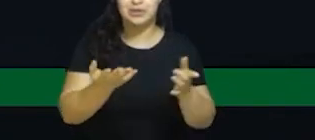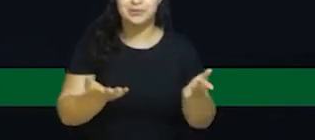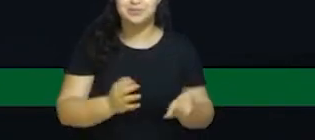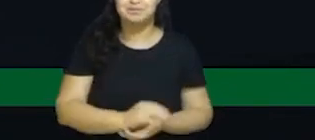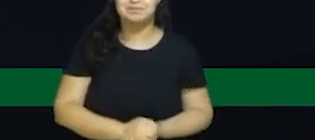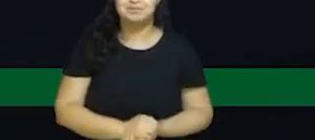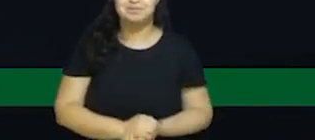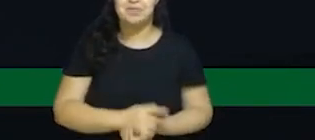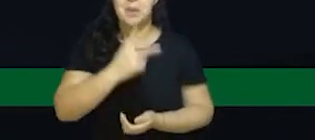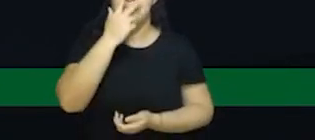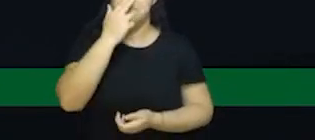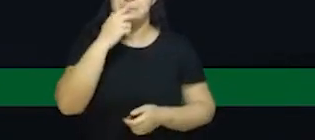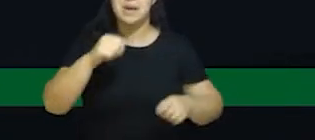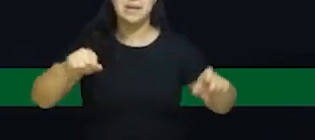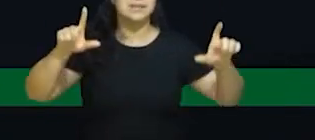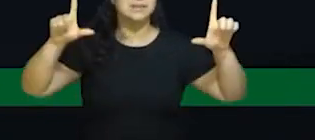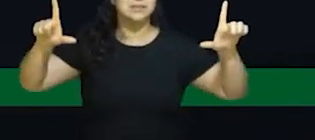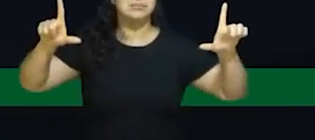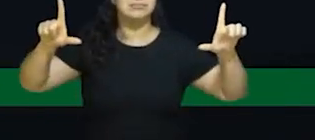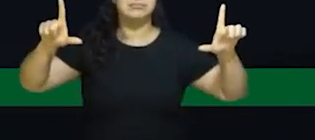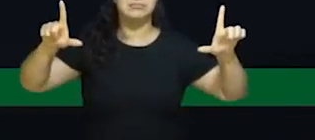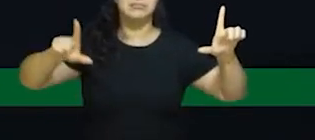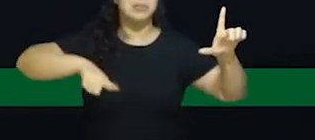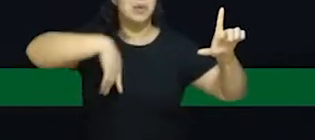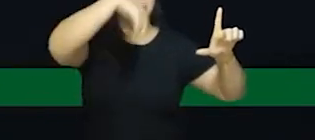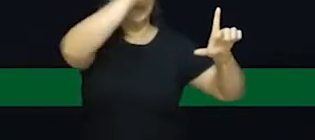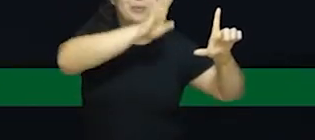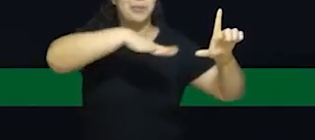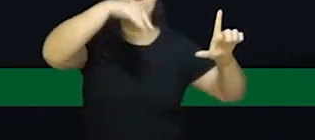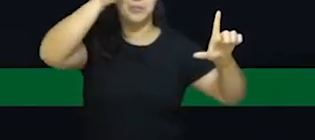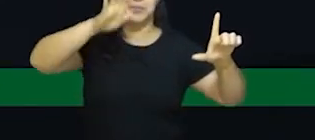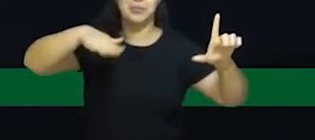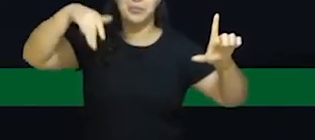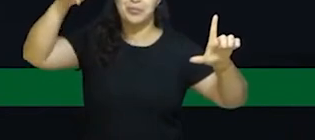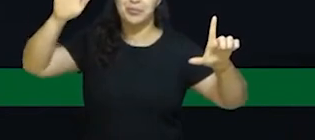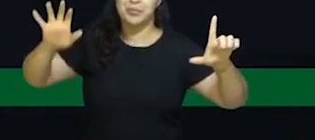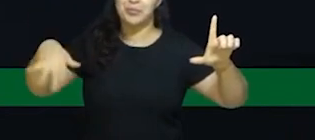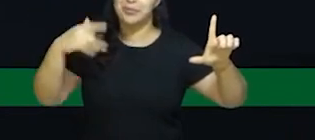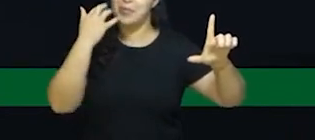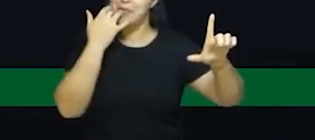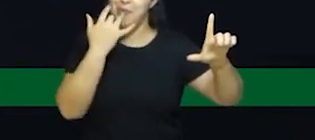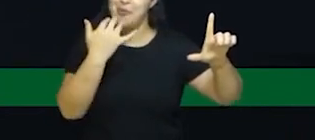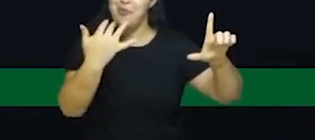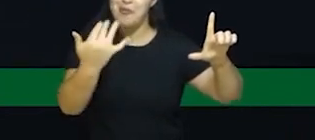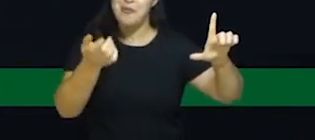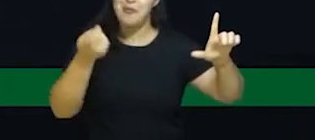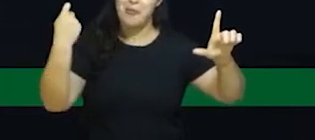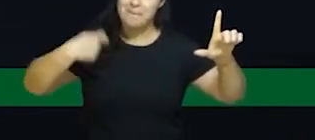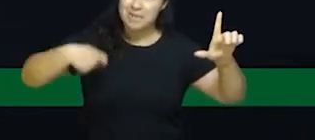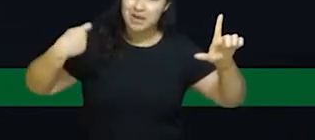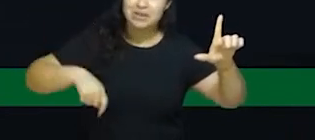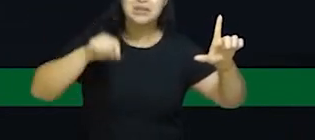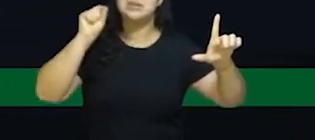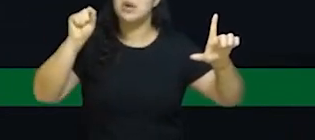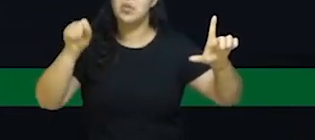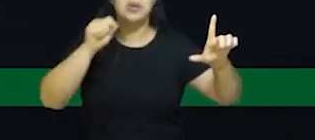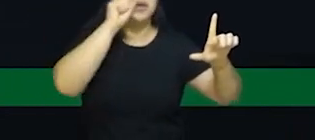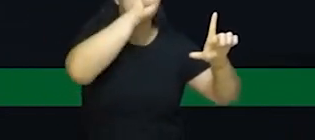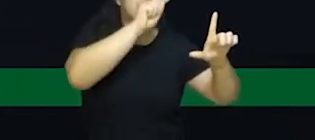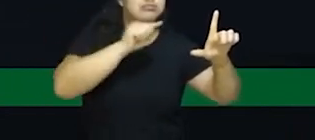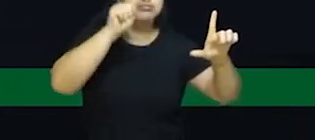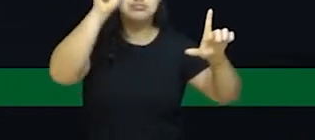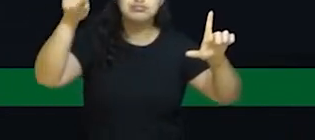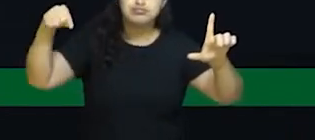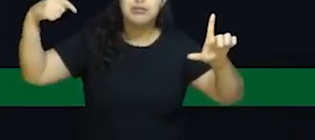grande mosaico de cores, de necessidades, que nós precisamos estar lutando